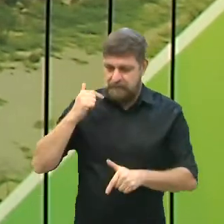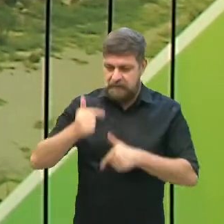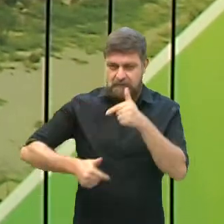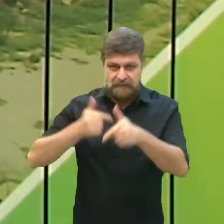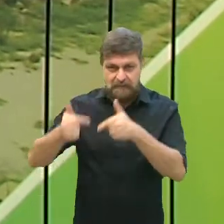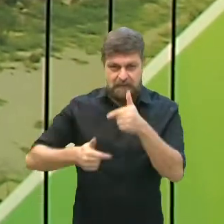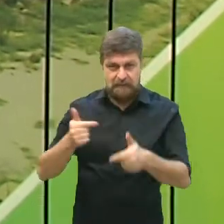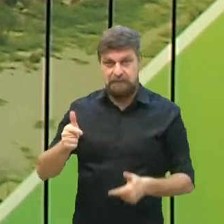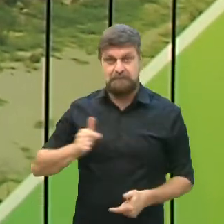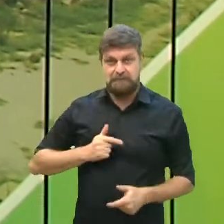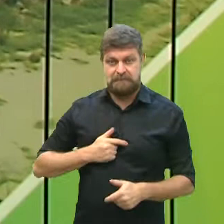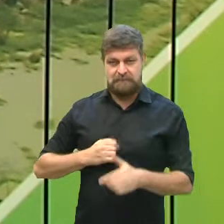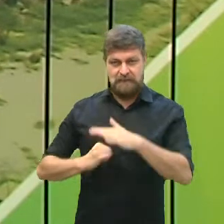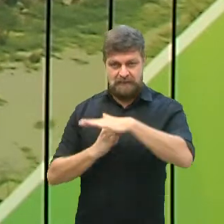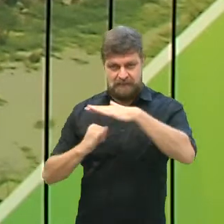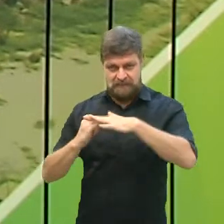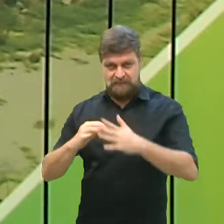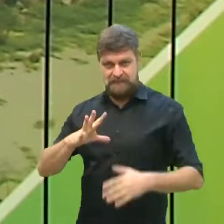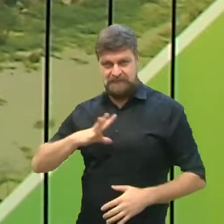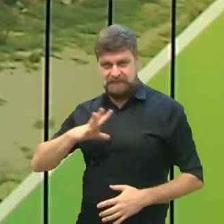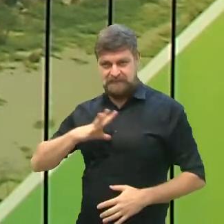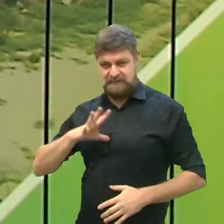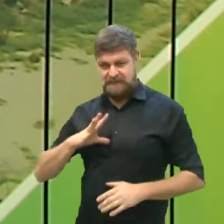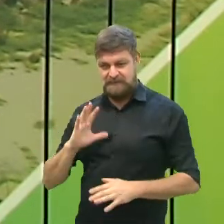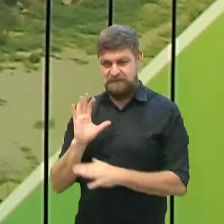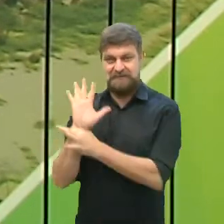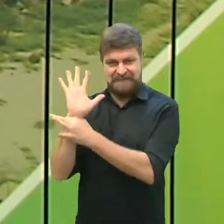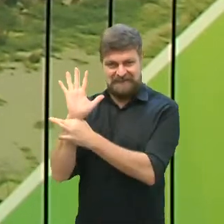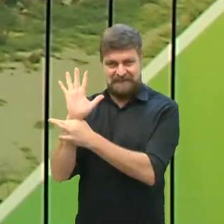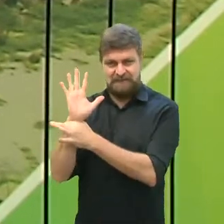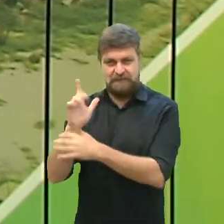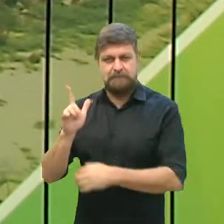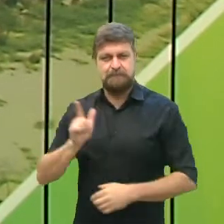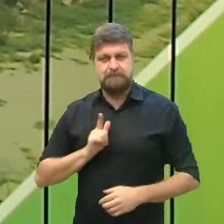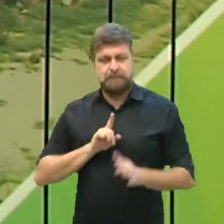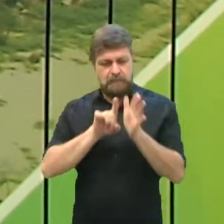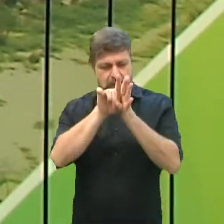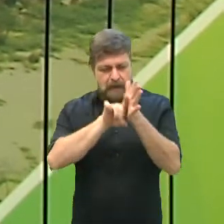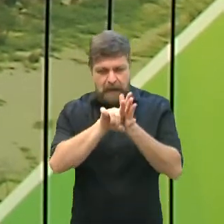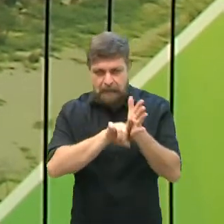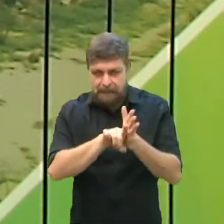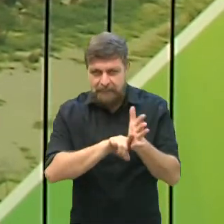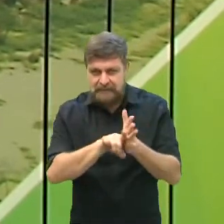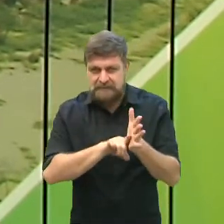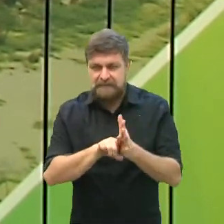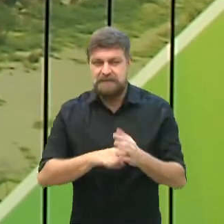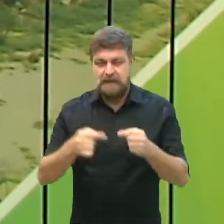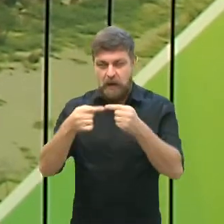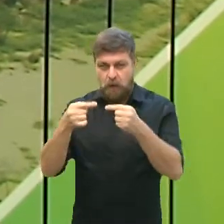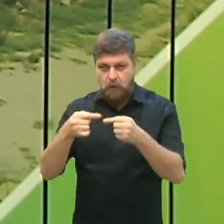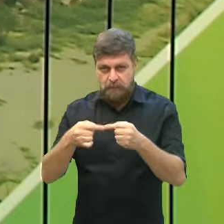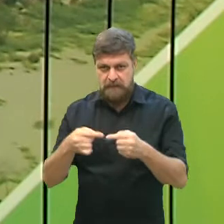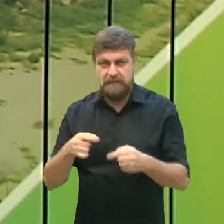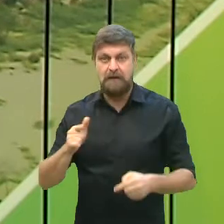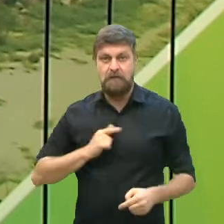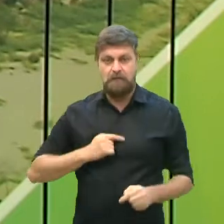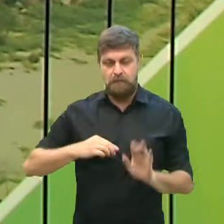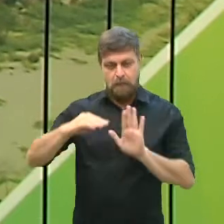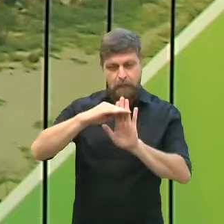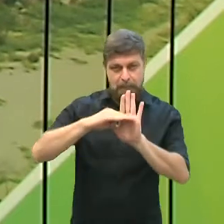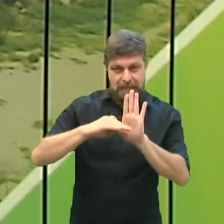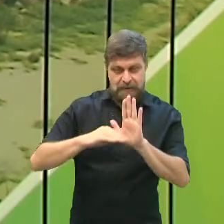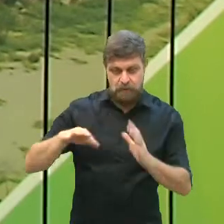por iniciativa do Instituto Cidades Sustentáveis. O levantamento está relacionado à Agenda 2030, que é uma